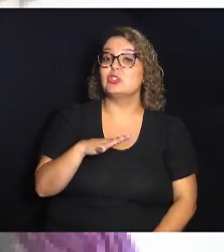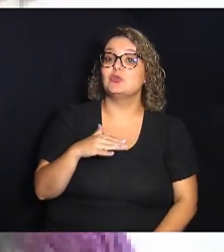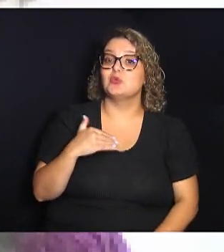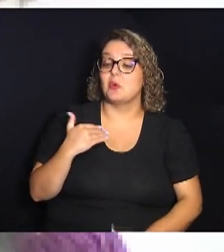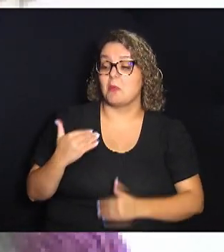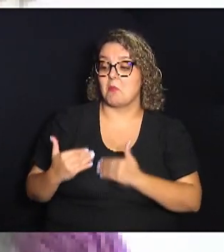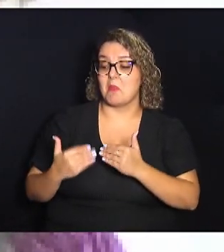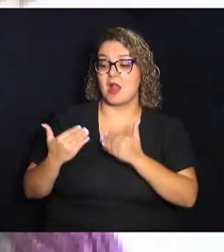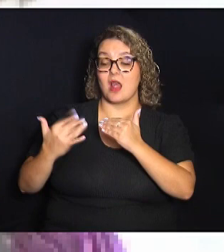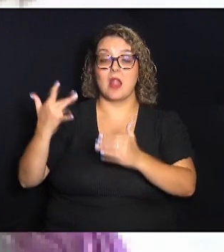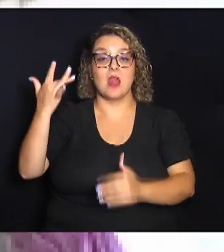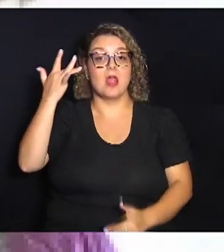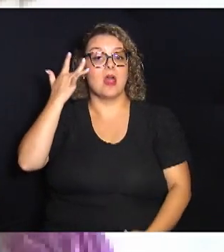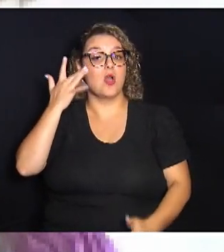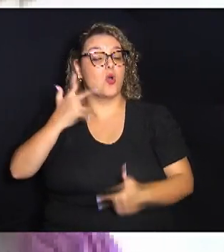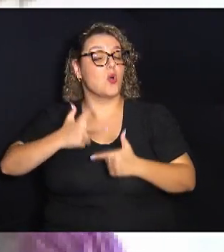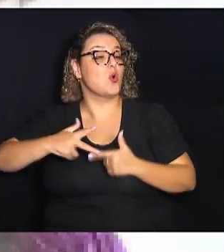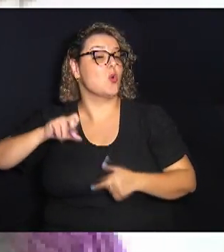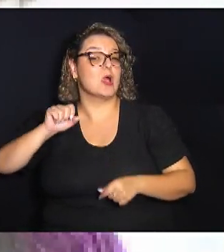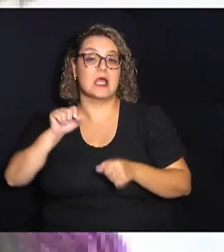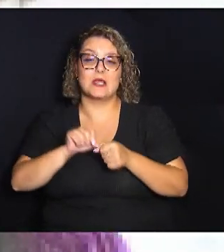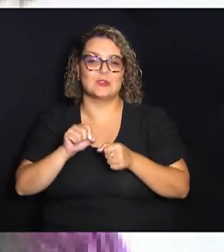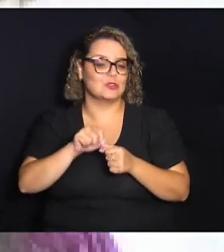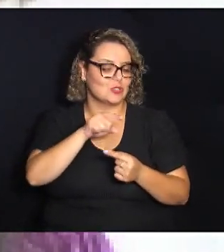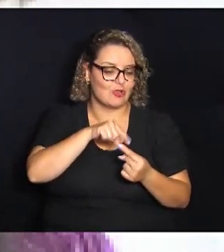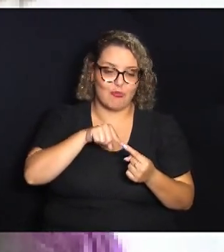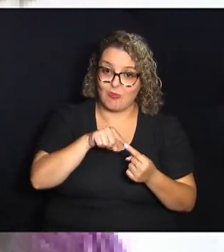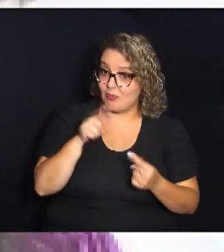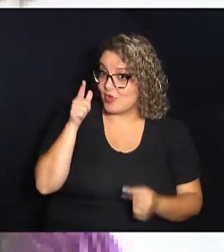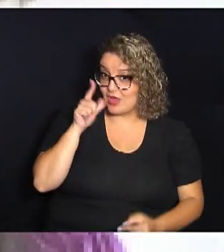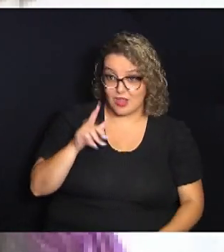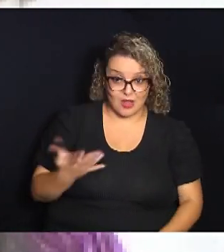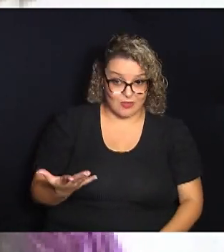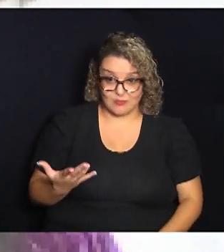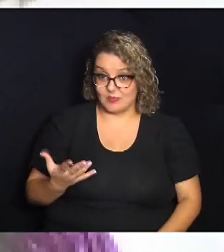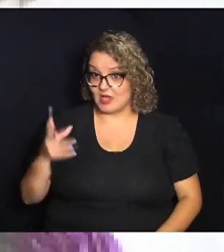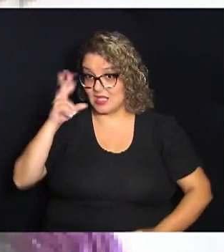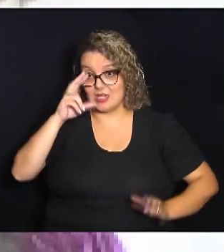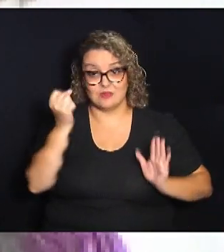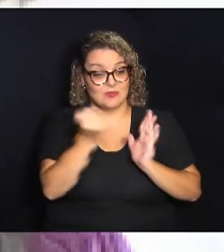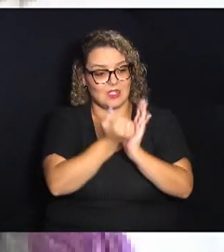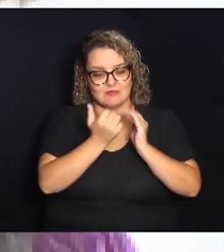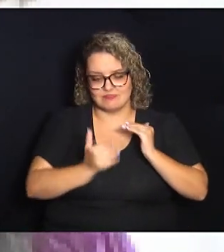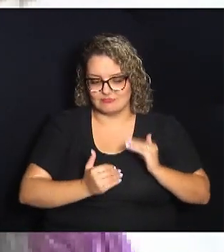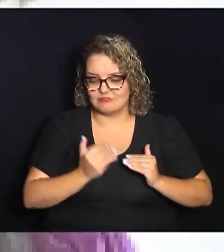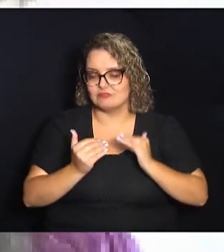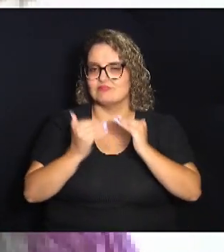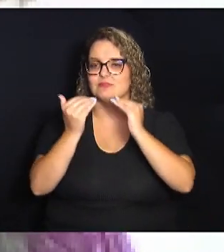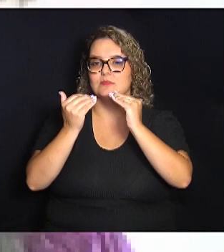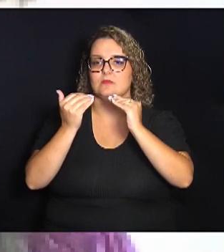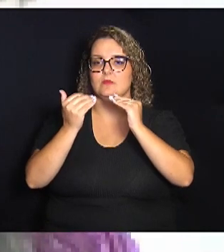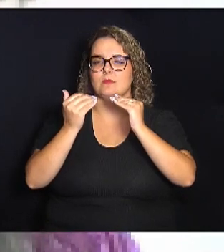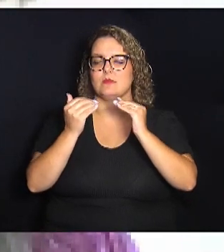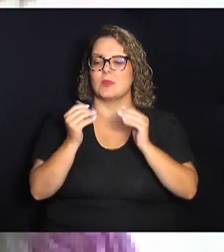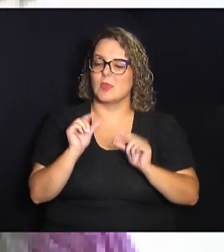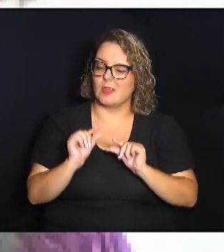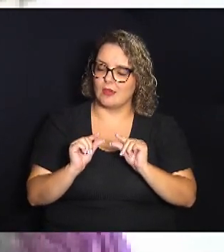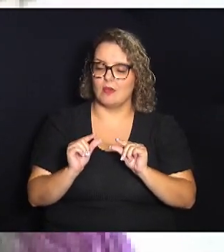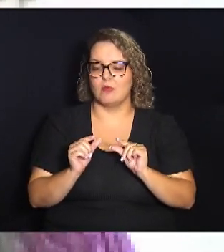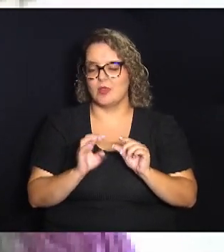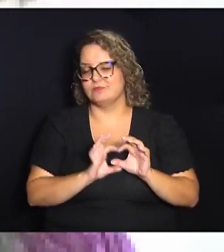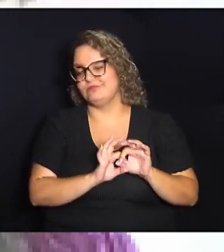pelas conquistas que ela fez, pelos objetivos realizados, pelo legado que ela está construindo, e desapegar um pouco da